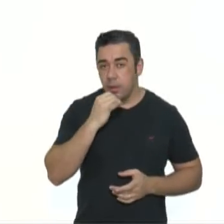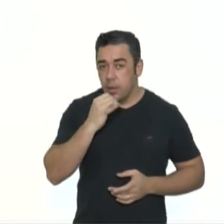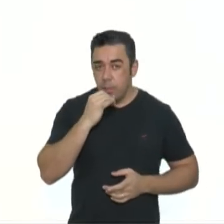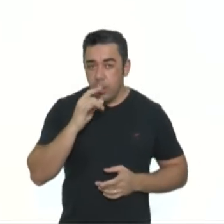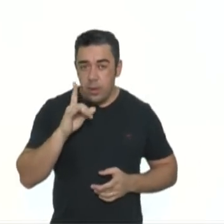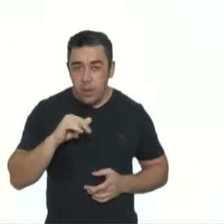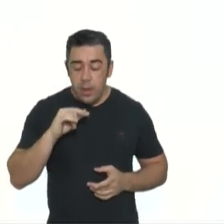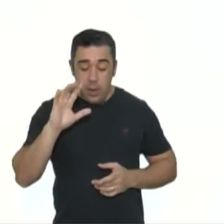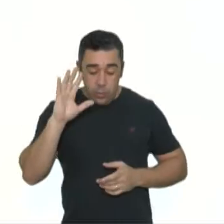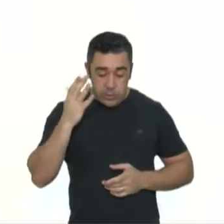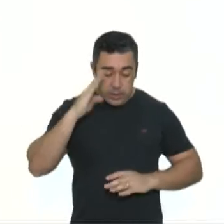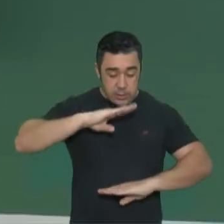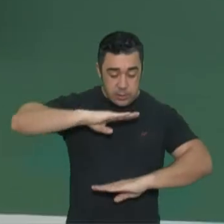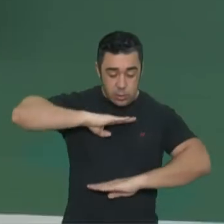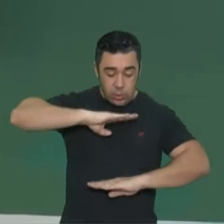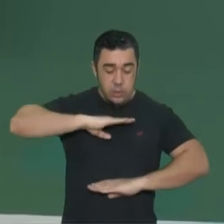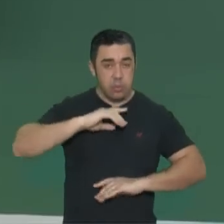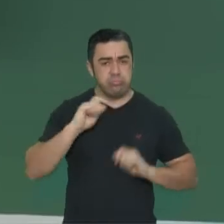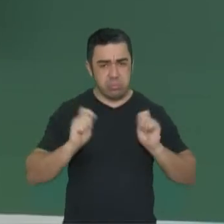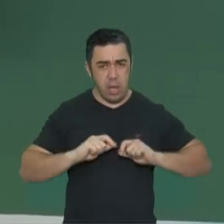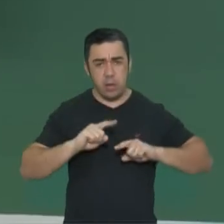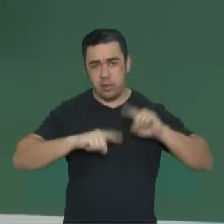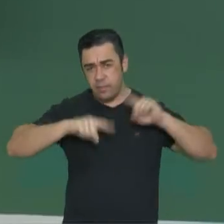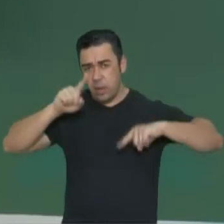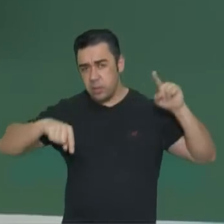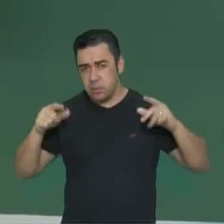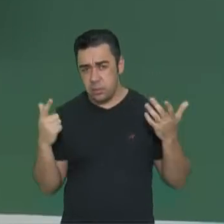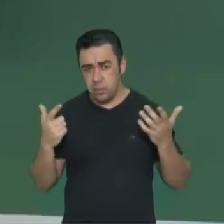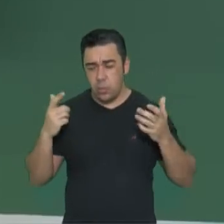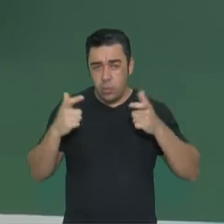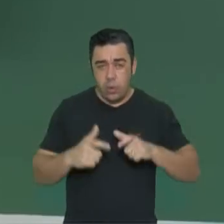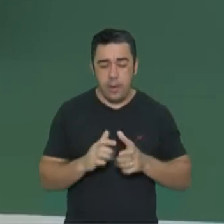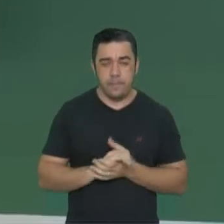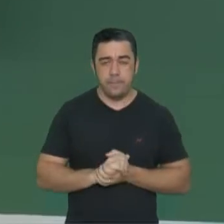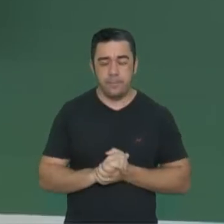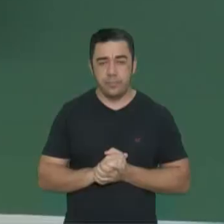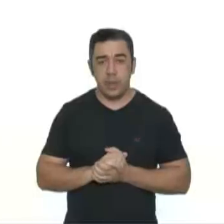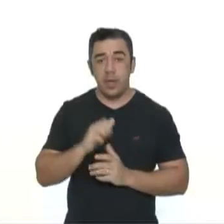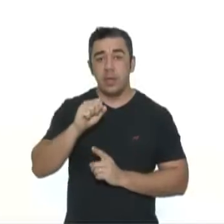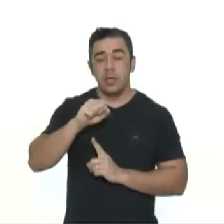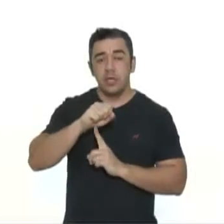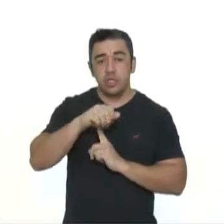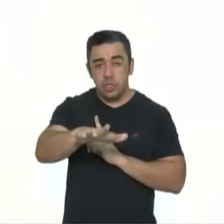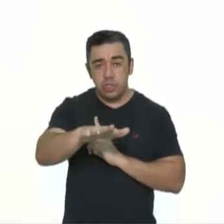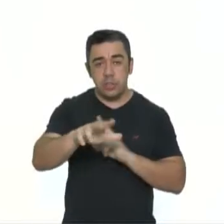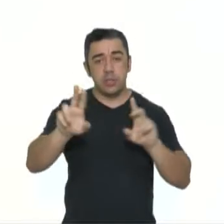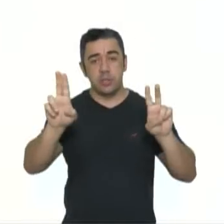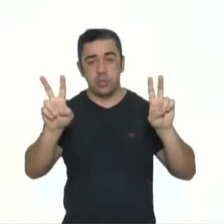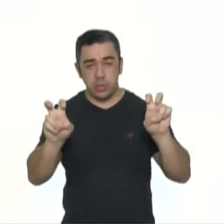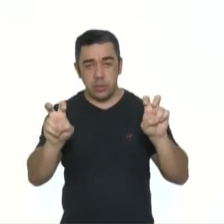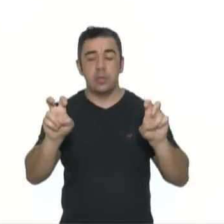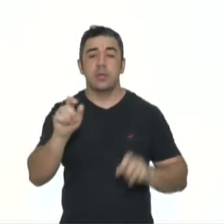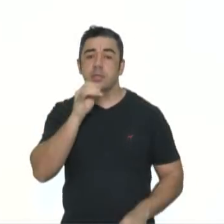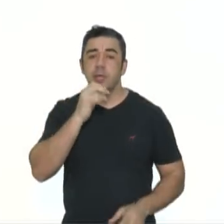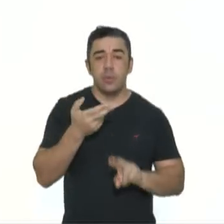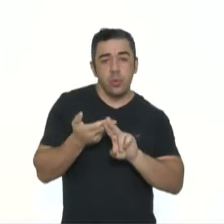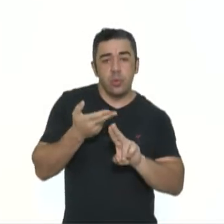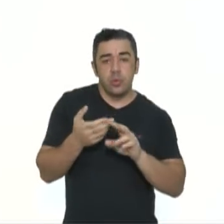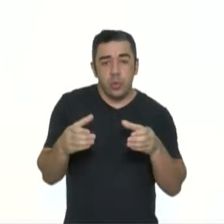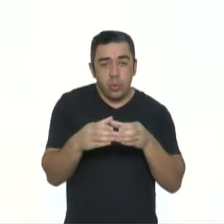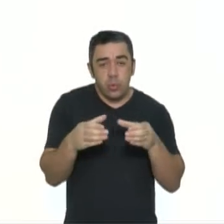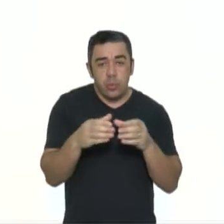muita relação. É situação. Você pode estar em vários lugares, depende da situação ali. As gírias são exemplos de expressões populares utilizadas por determinado